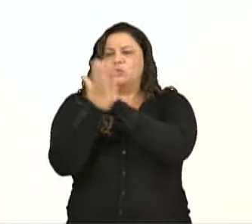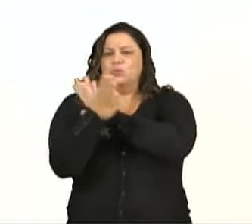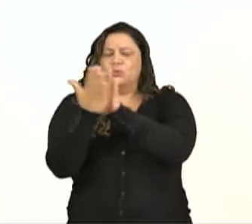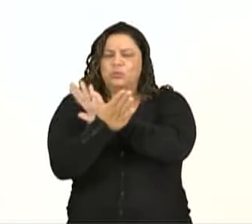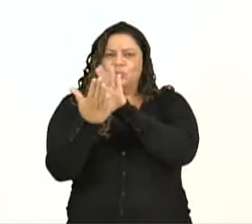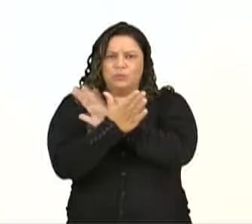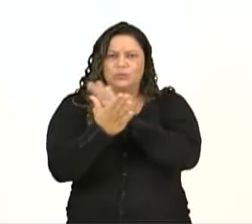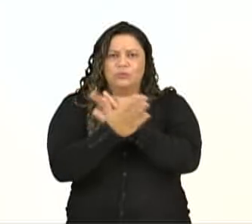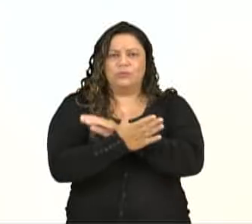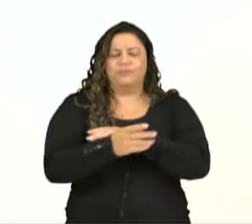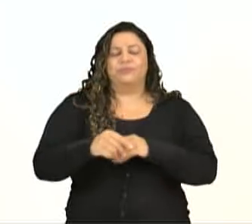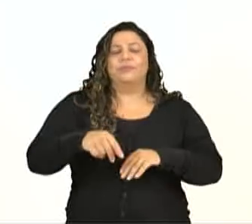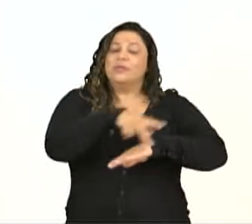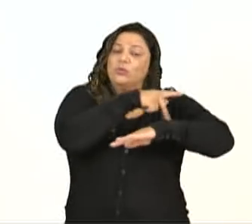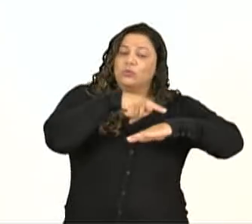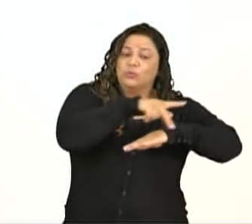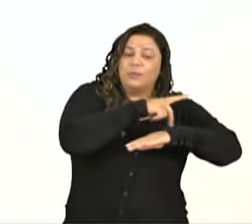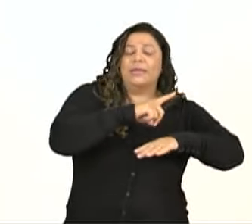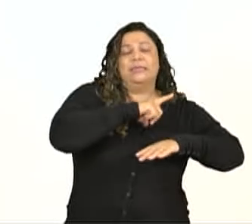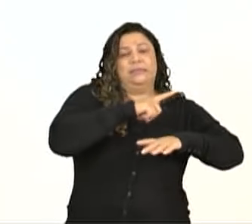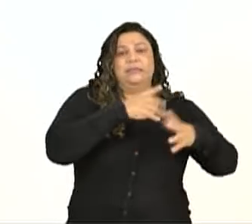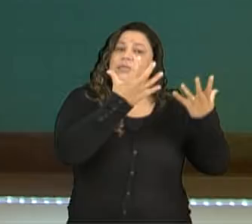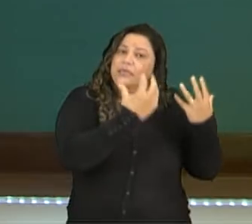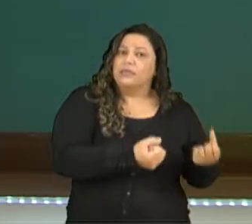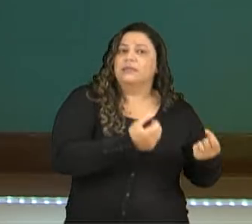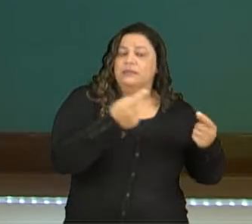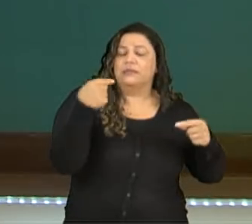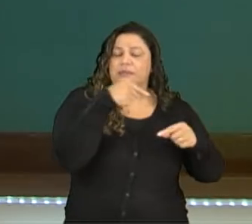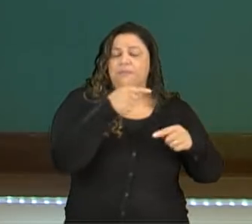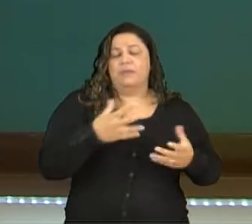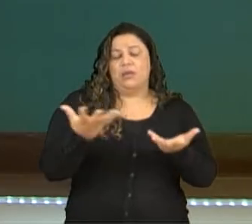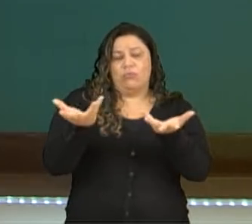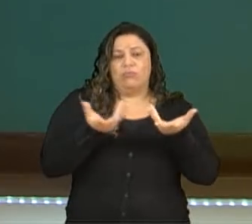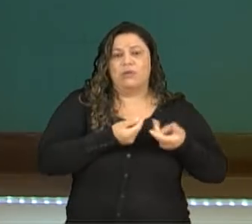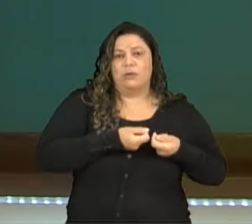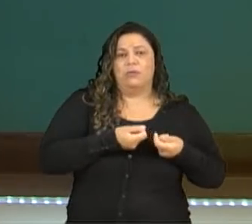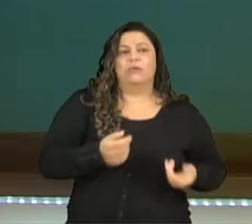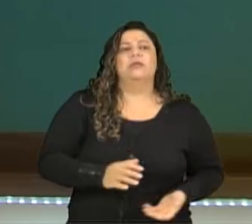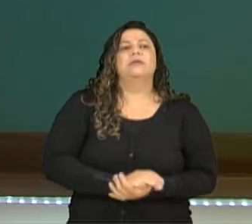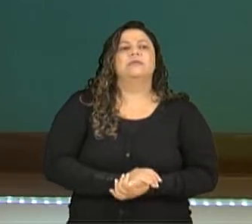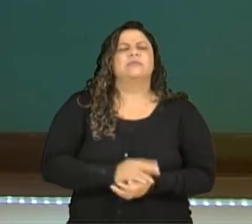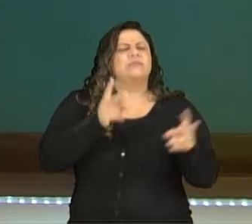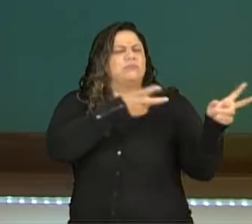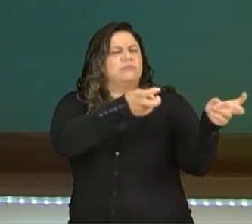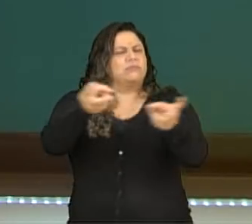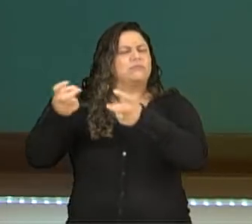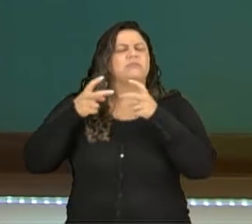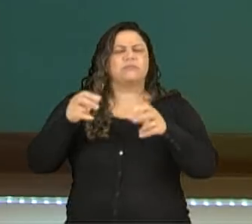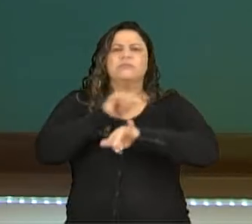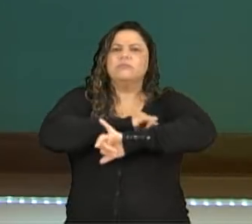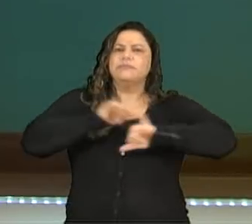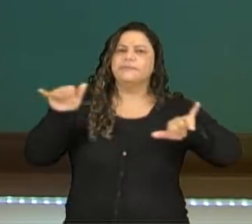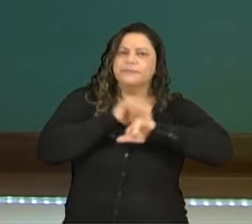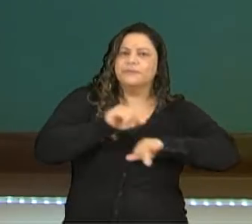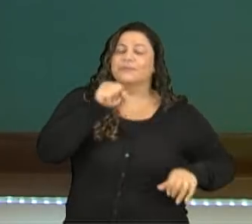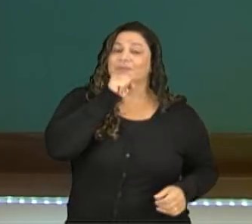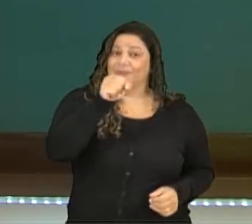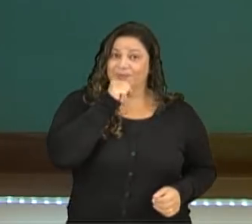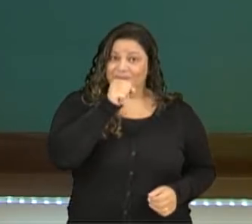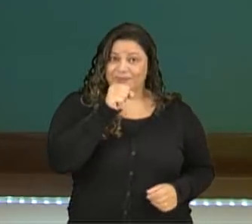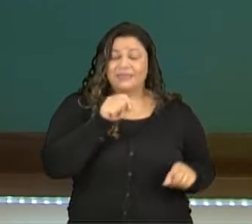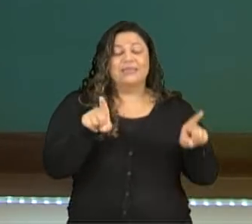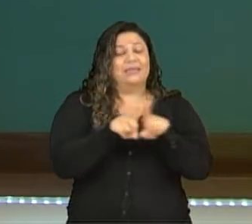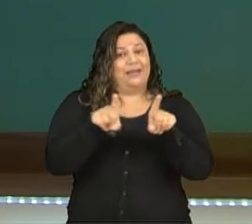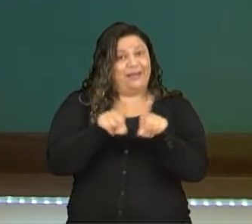mais receberam refugiados. Então dá para a gente perceber que tanto na notícia quanto a reportagem está